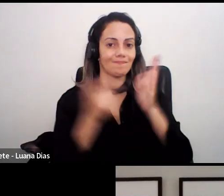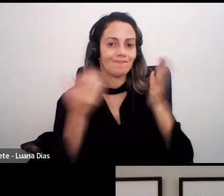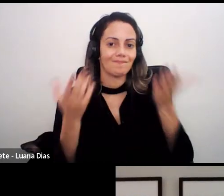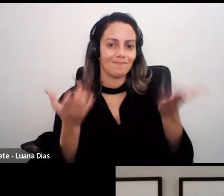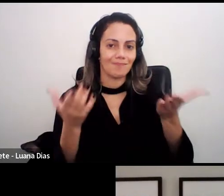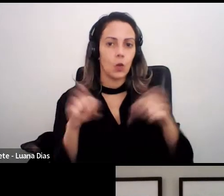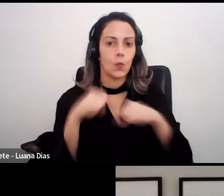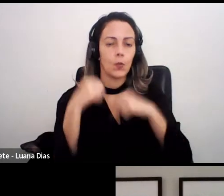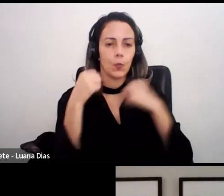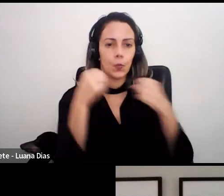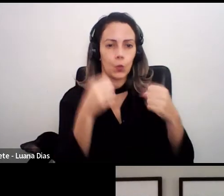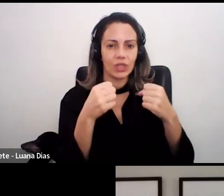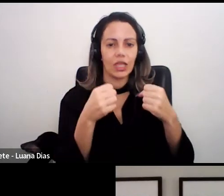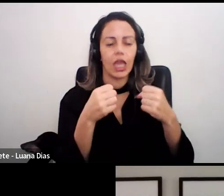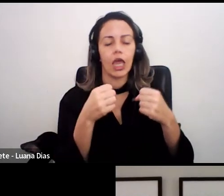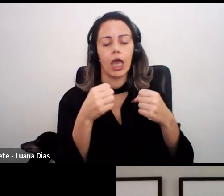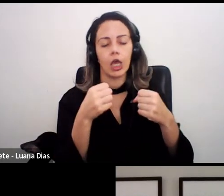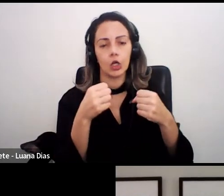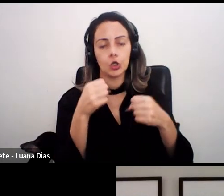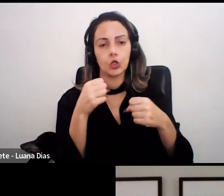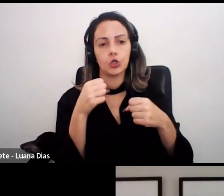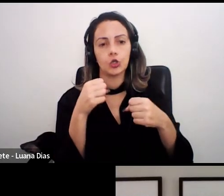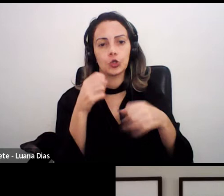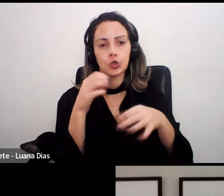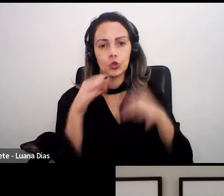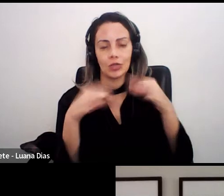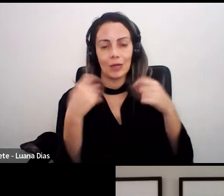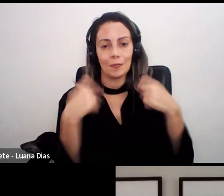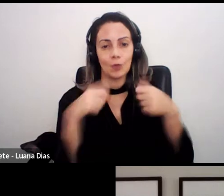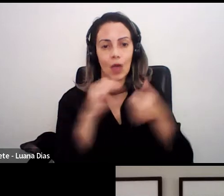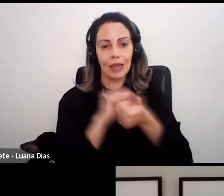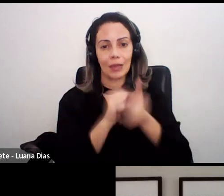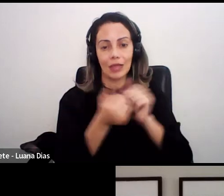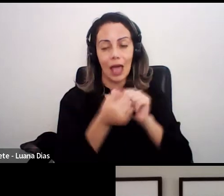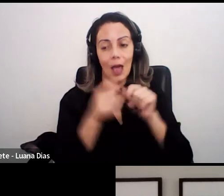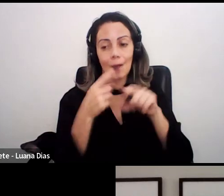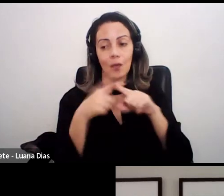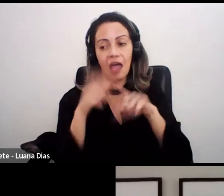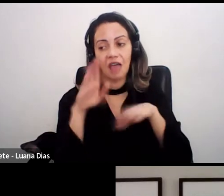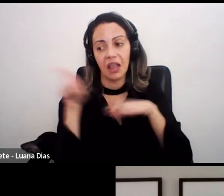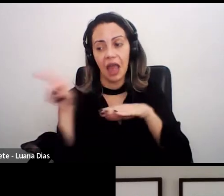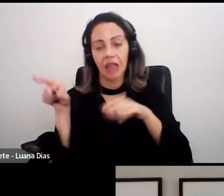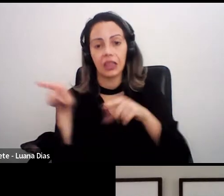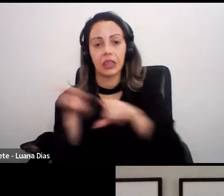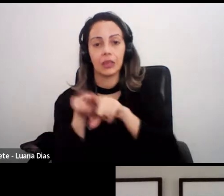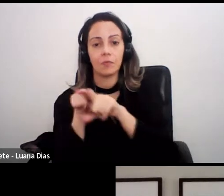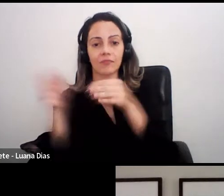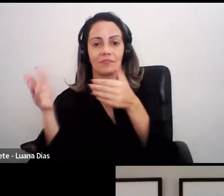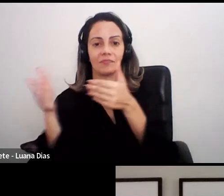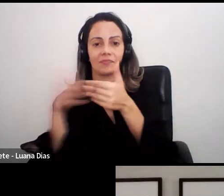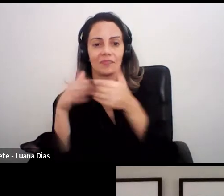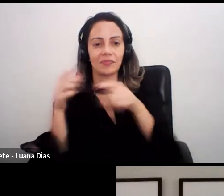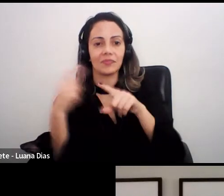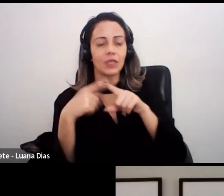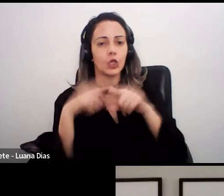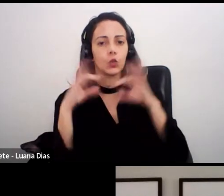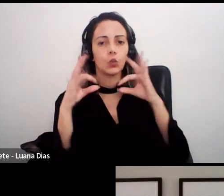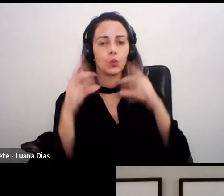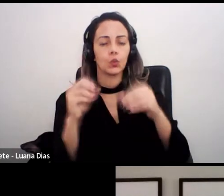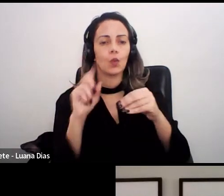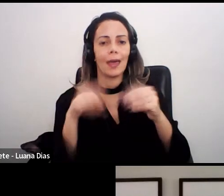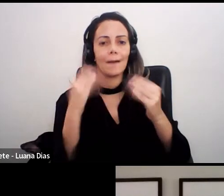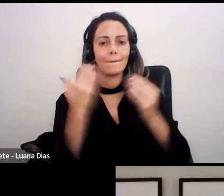adaptar, varas que eram físicas, como a minha, porque eu atuo numa vara de violência doméstica, eram todos processos criminais físicos.